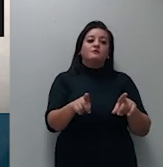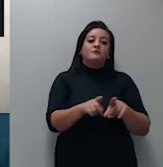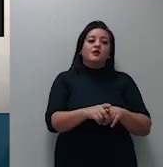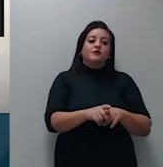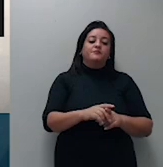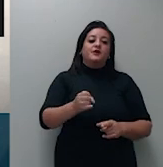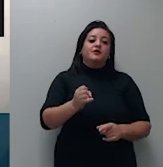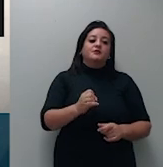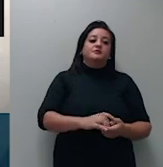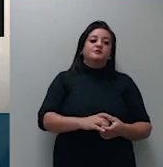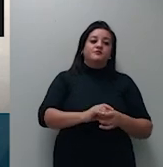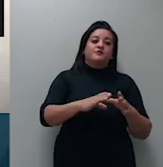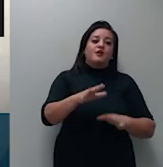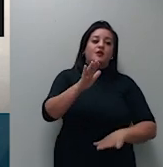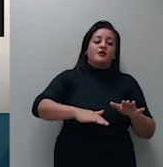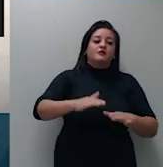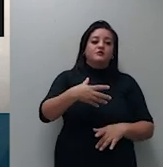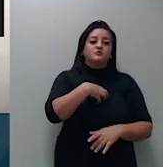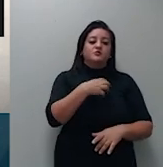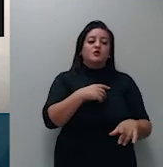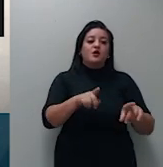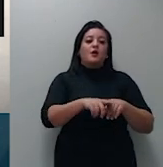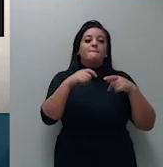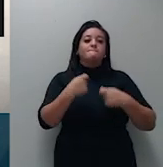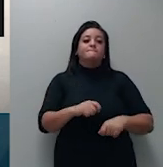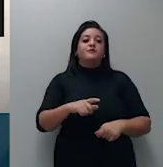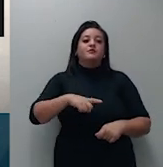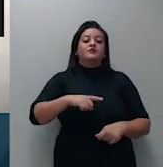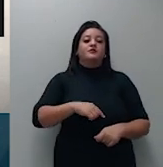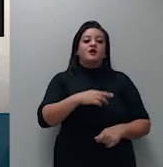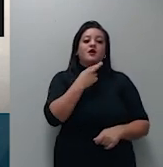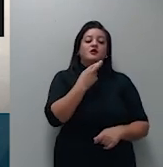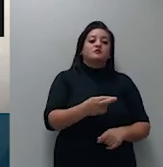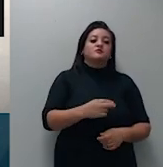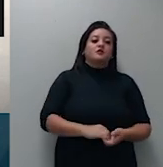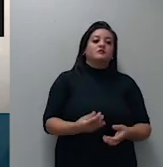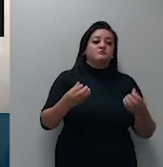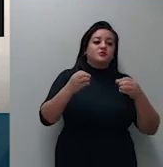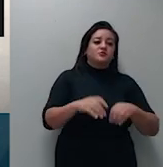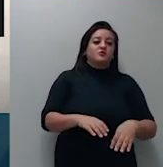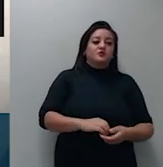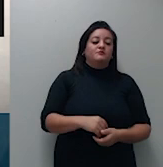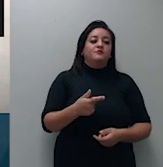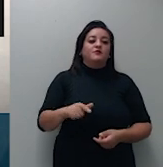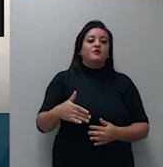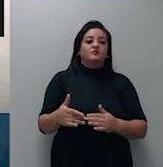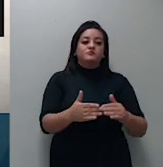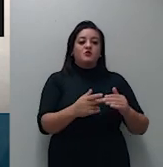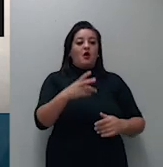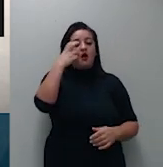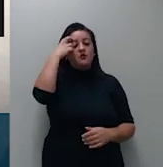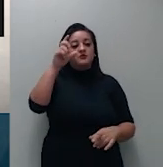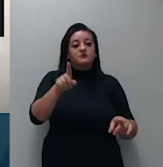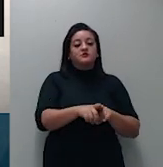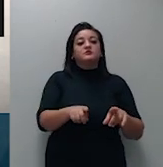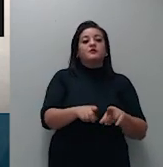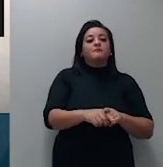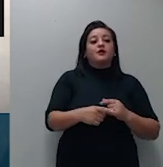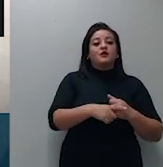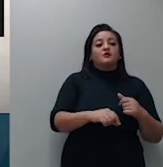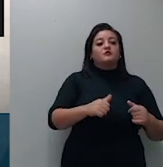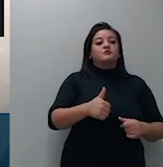consequentemente se ficar inerte esse comportamento poderá acarretar efeito danoso para ela conforme inteligência